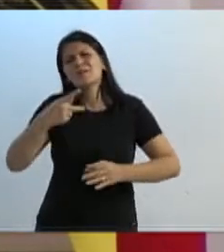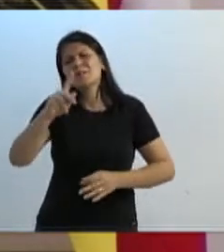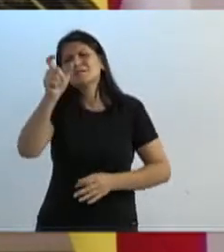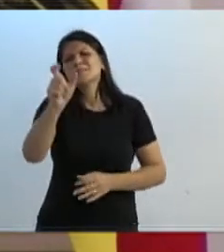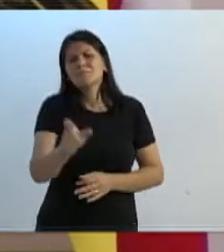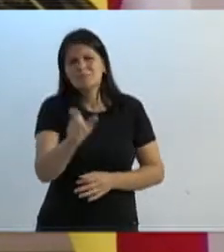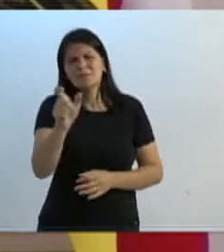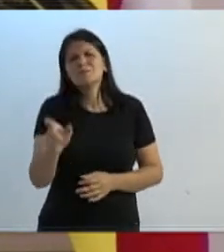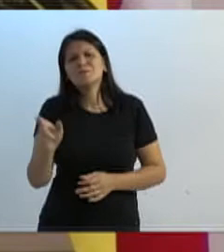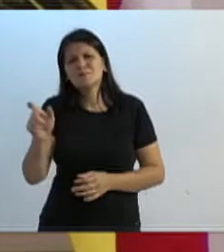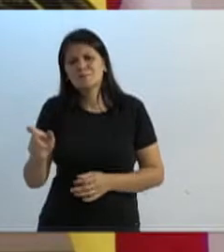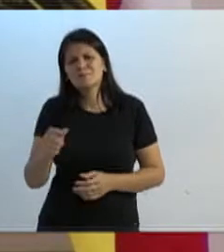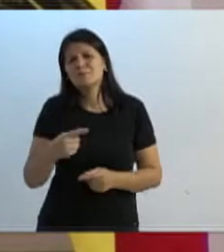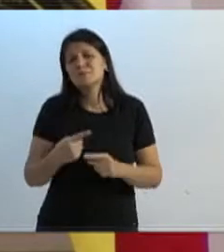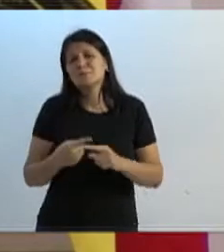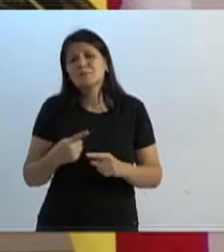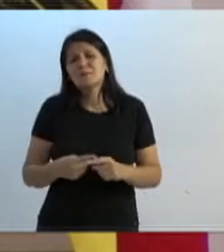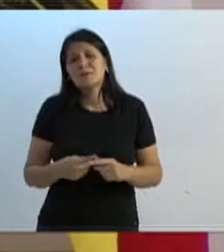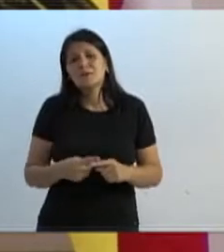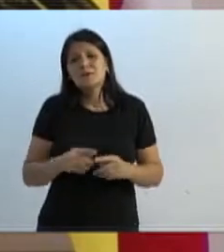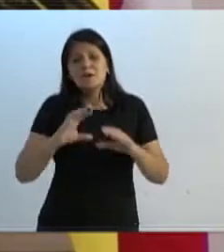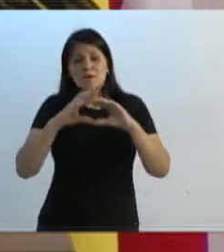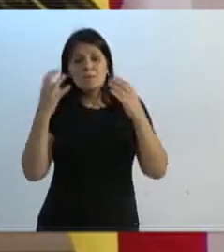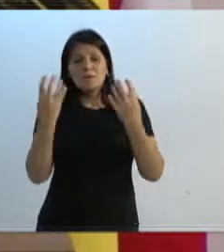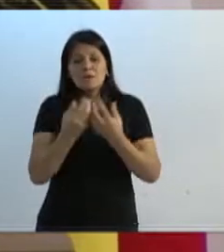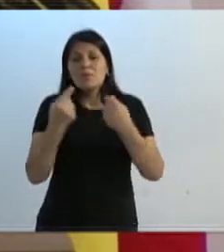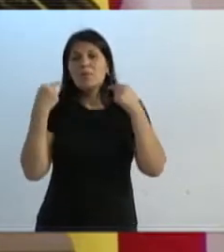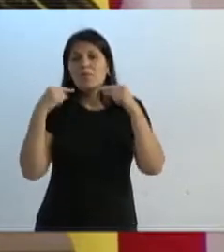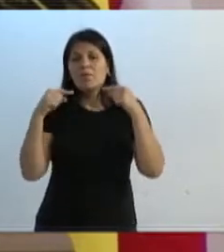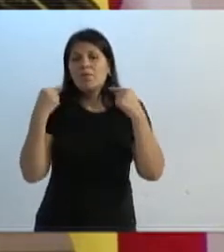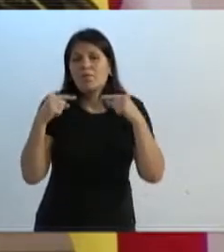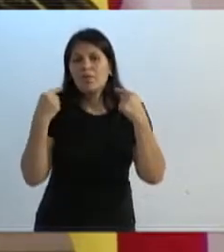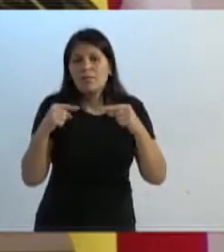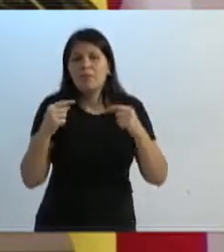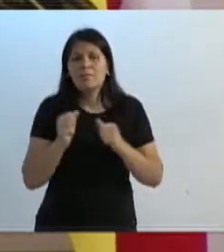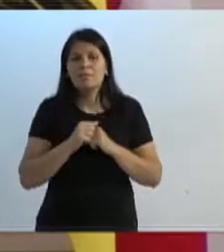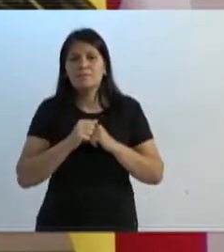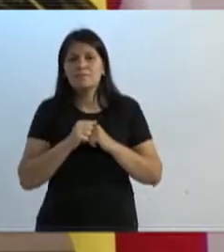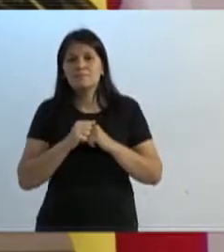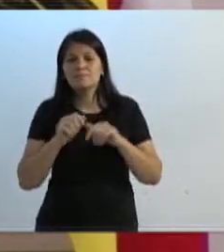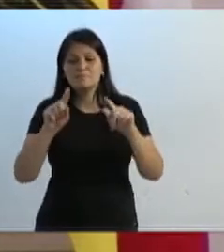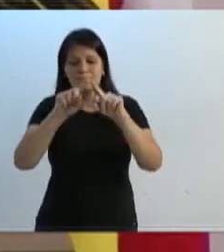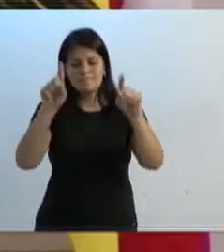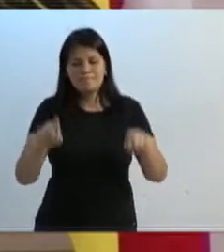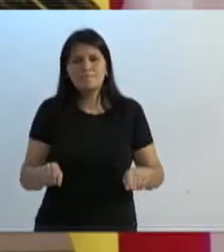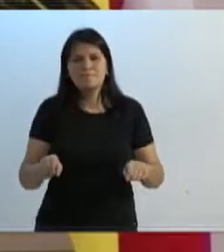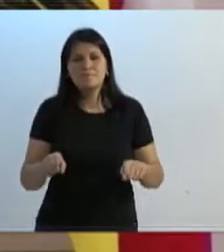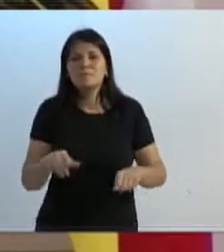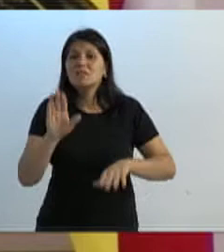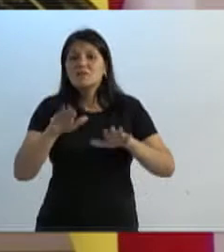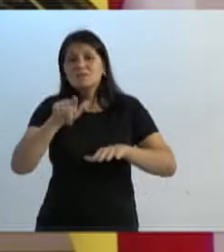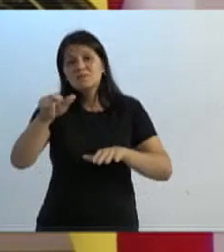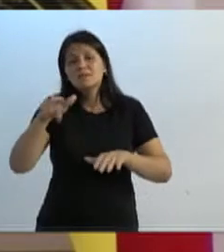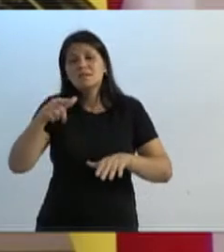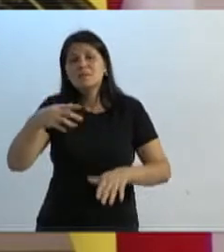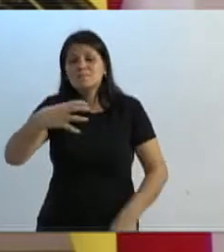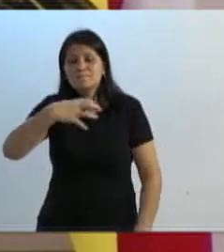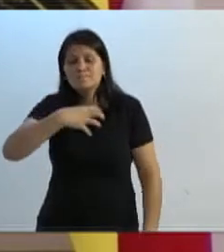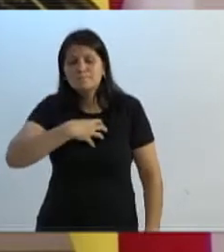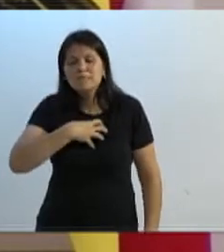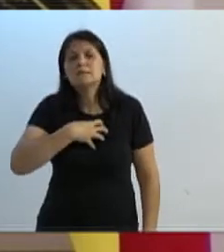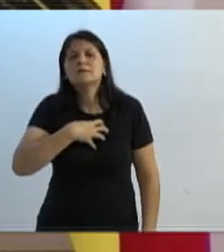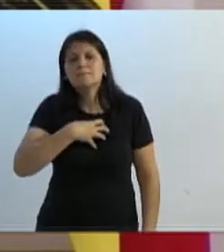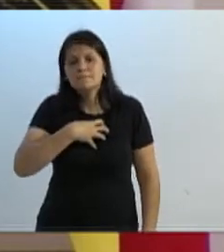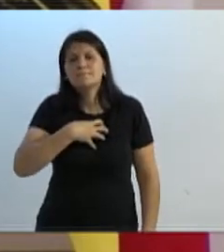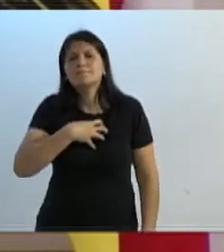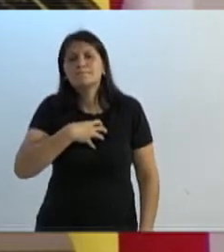lamentando, né, a falta de eficiência dos serviços públicos, desconta muitas vezes nos servidores, mas esses servidores muitas vezes são vítimas da